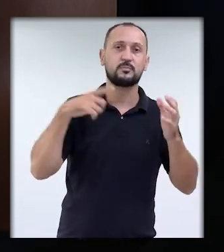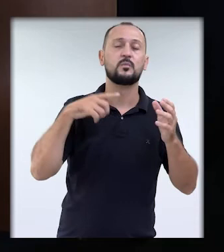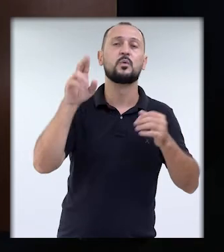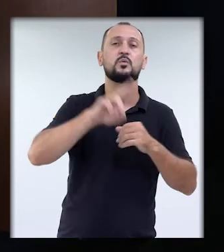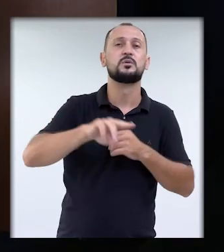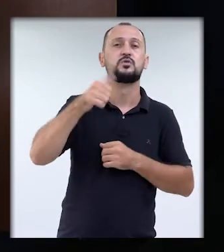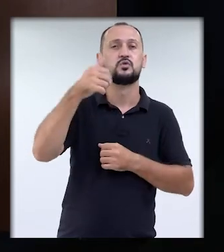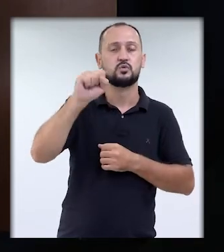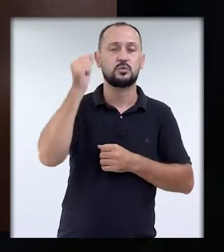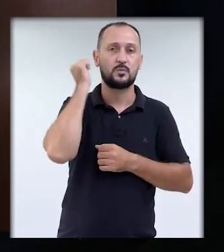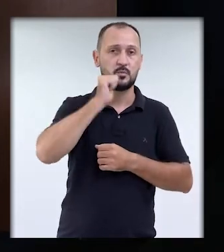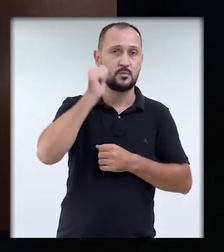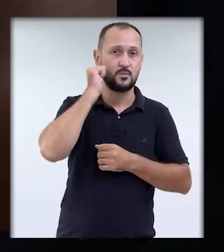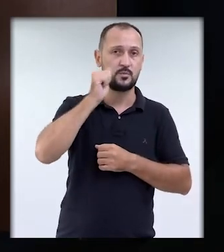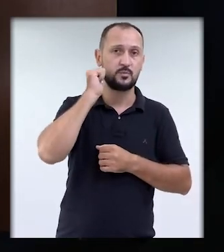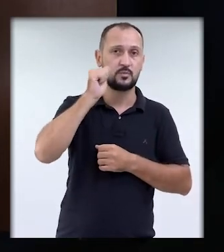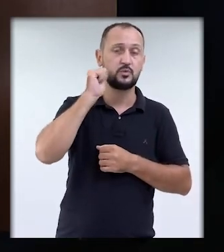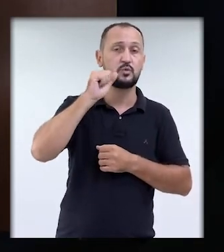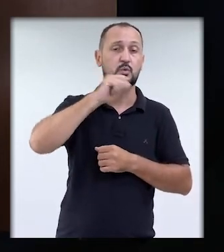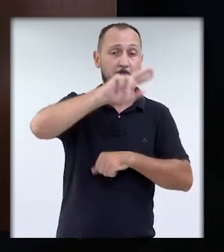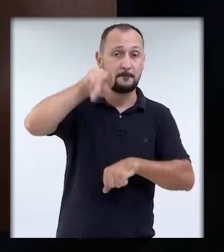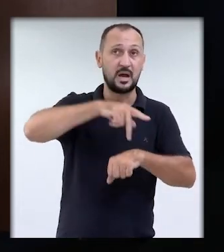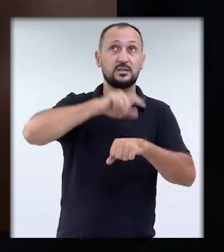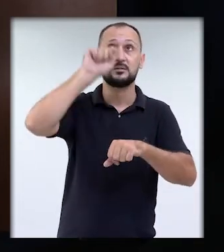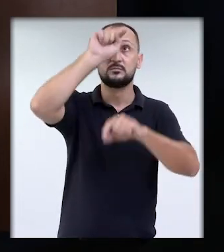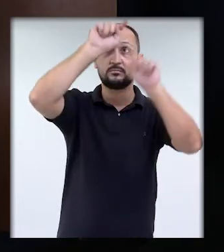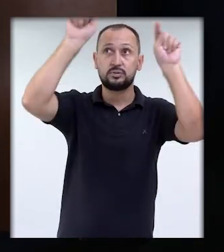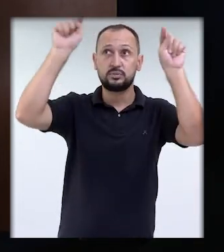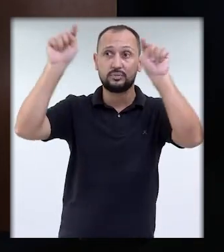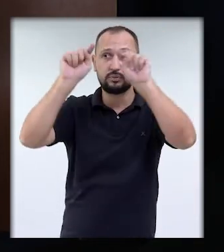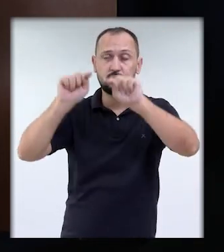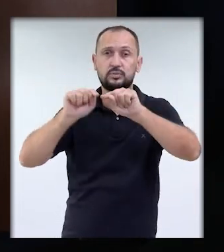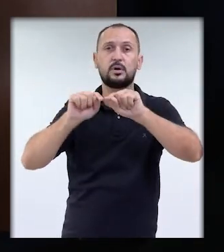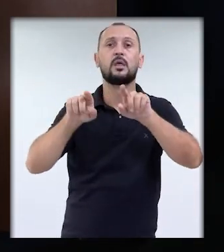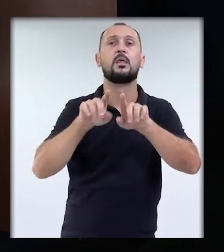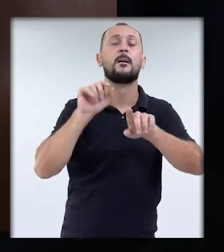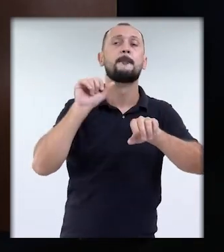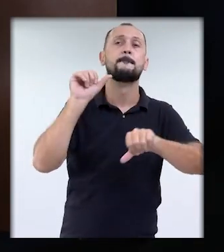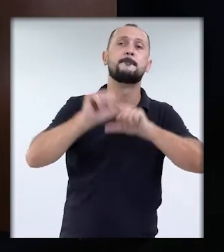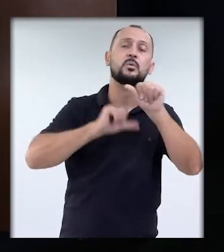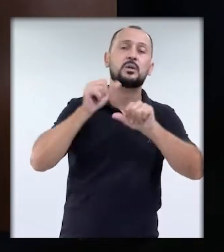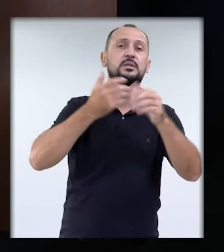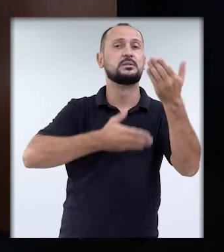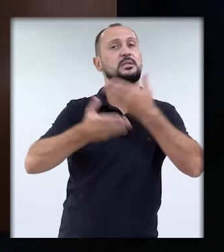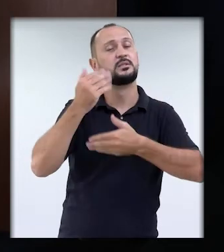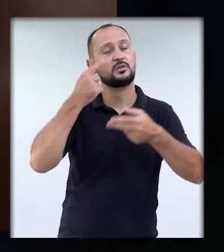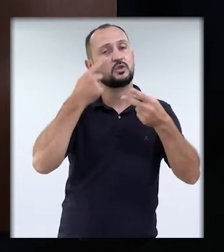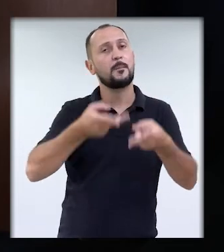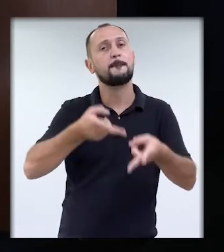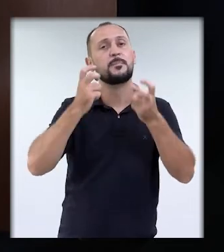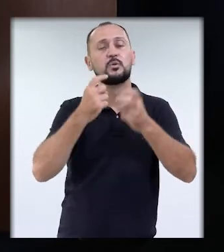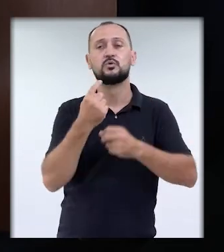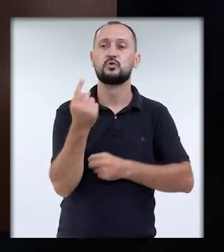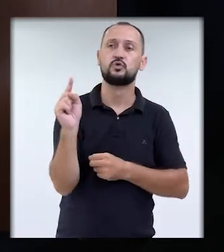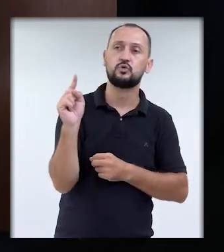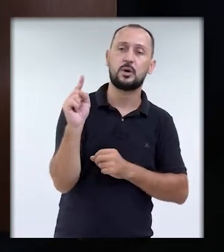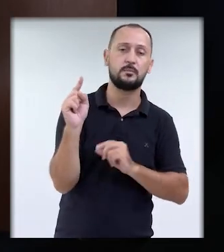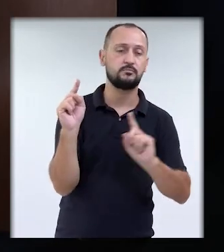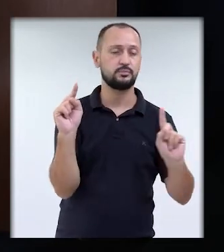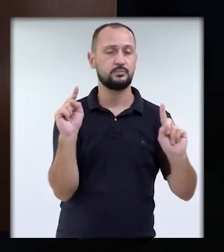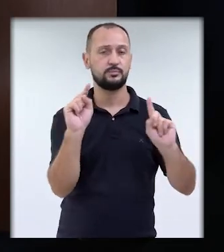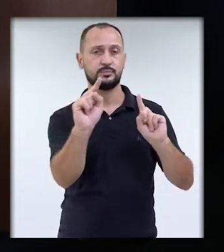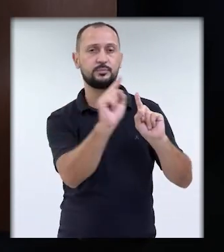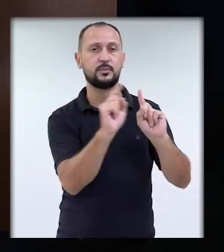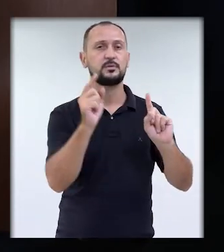com a participação de 18 mulheres de várias partes do país. Mudanças na forma de interação e percepção de umas